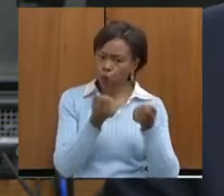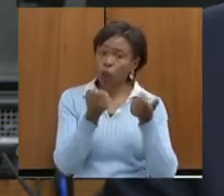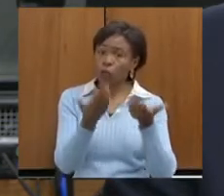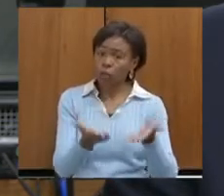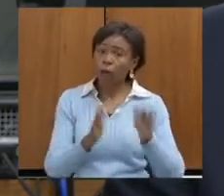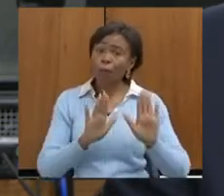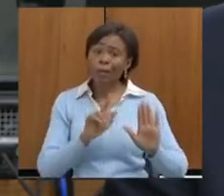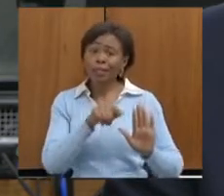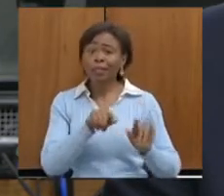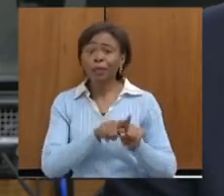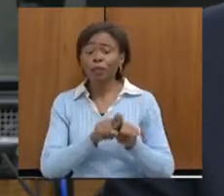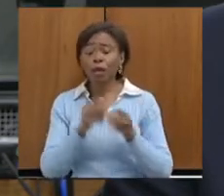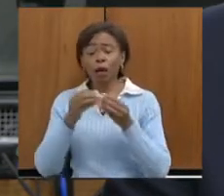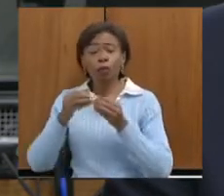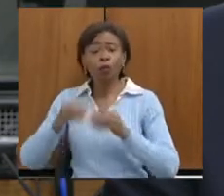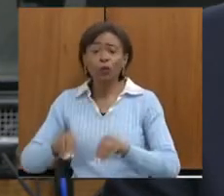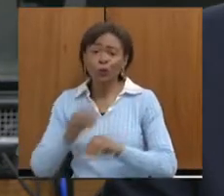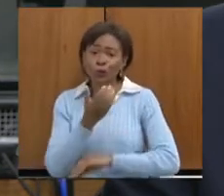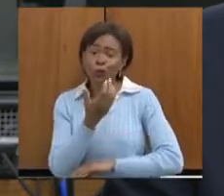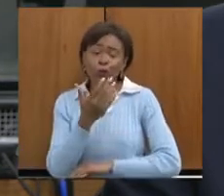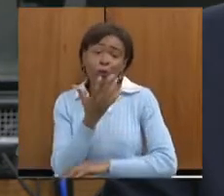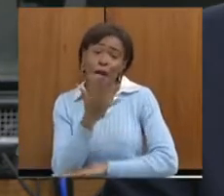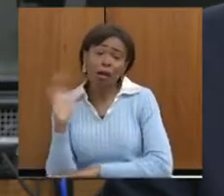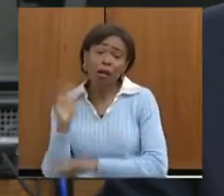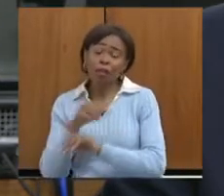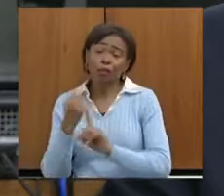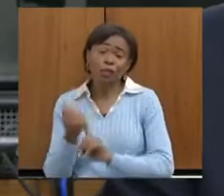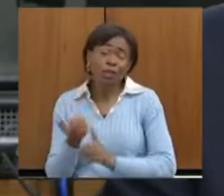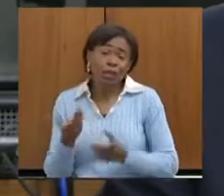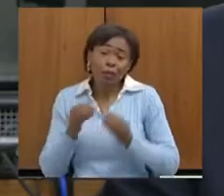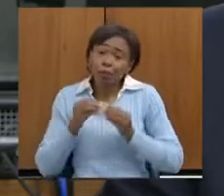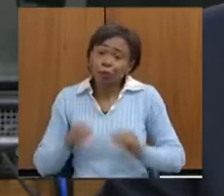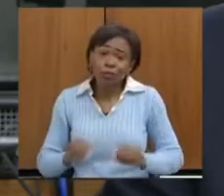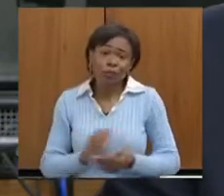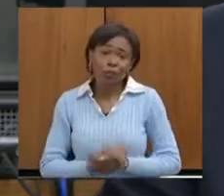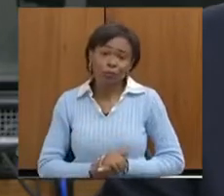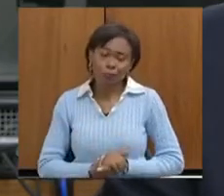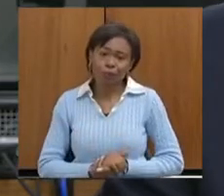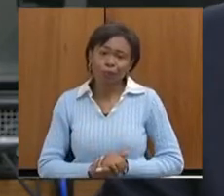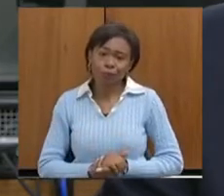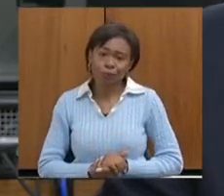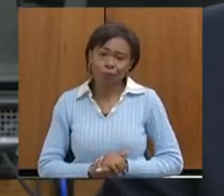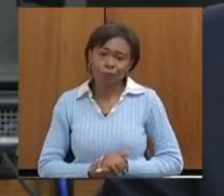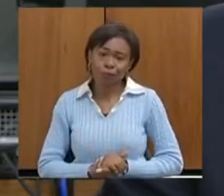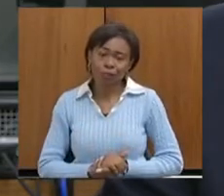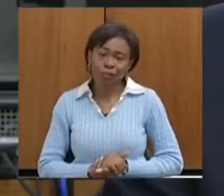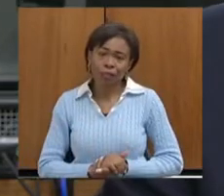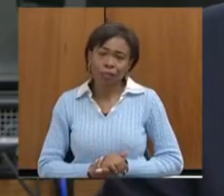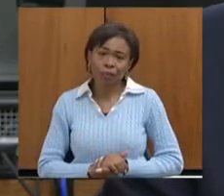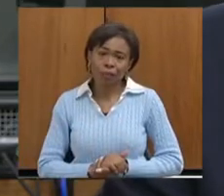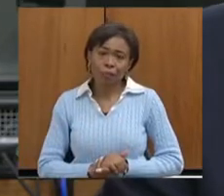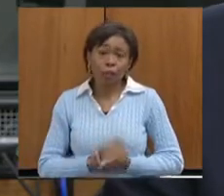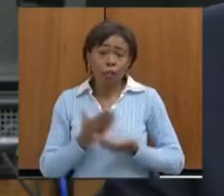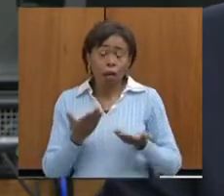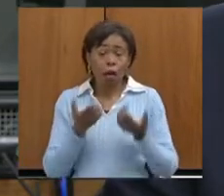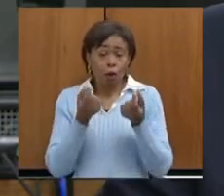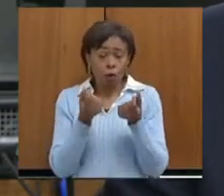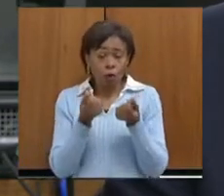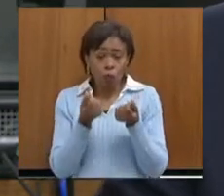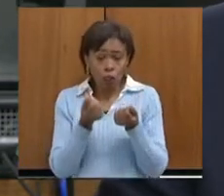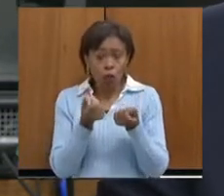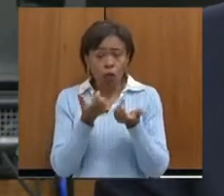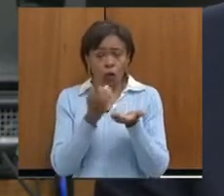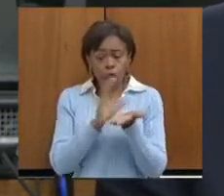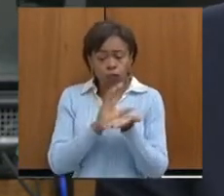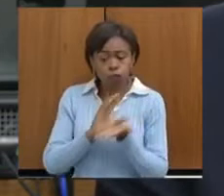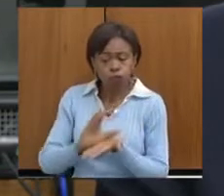e sociais e no médio e longo prazo ela vai o município vai ficar vendo aviso então os recursos repassados